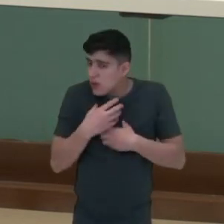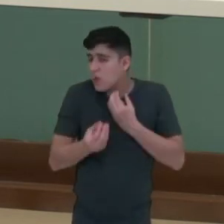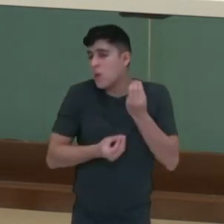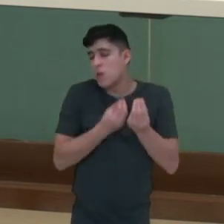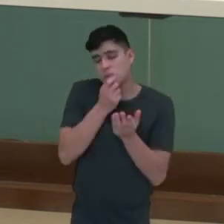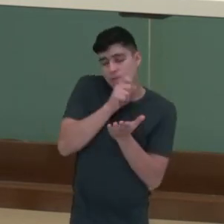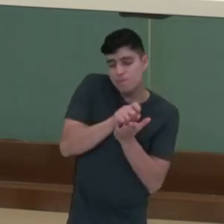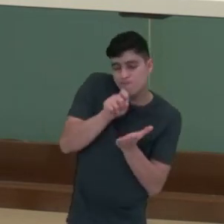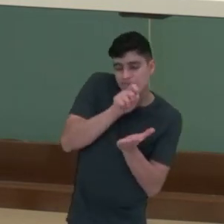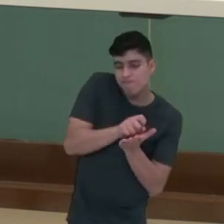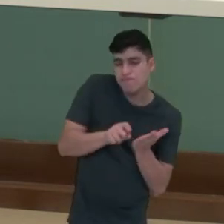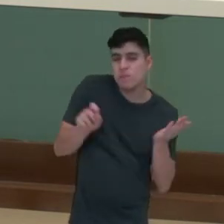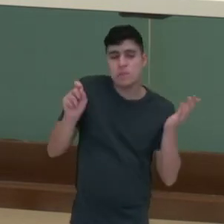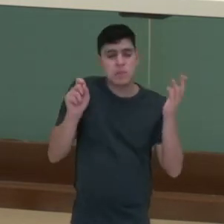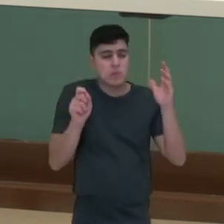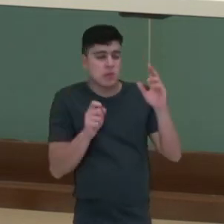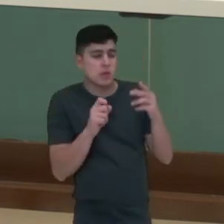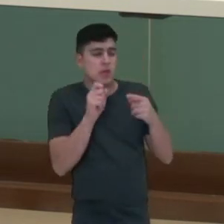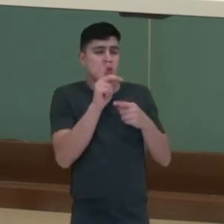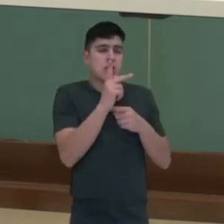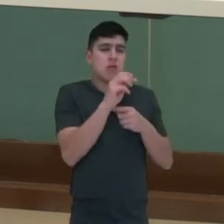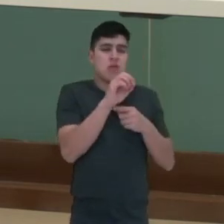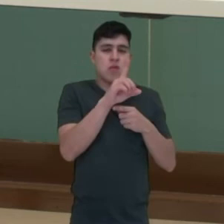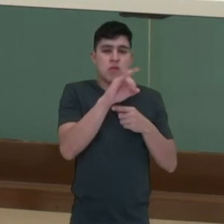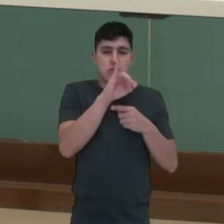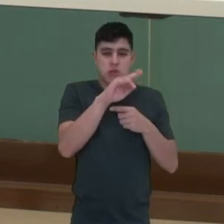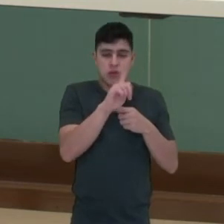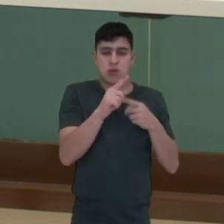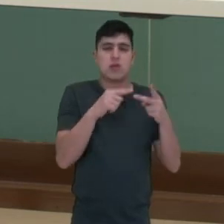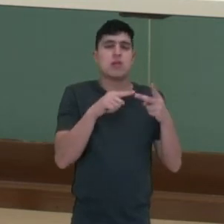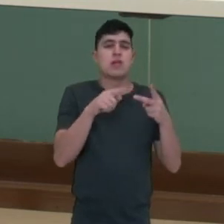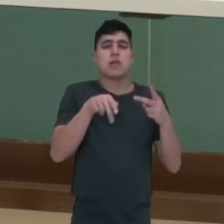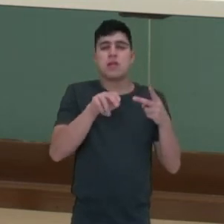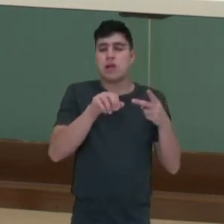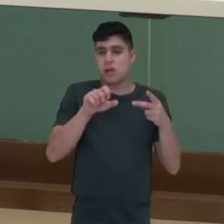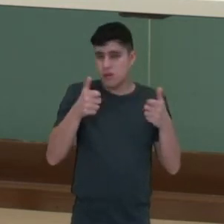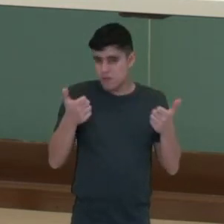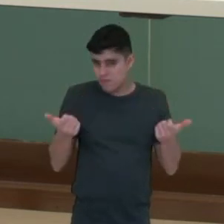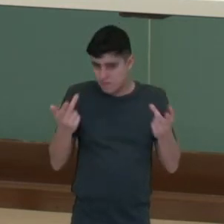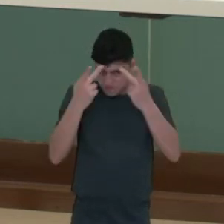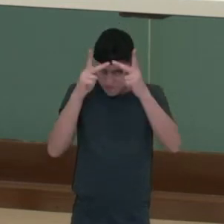e diferencie holding de cartel. E agora é com vocês.